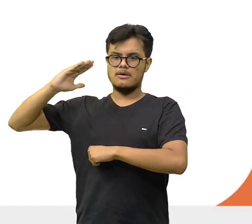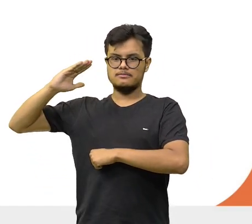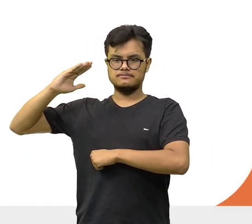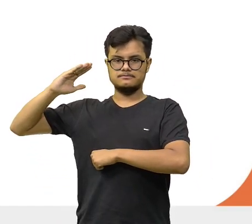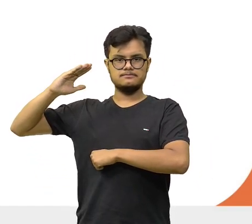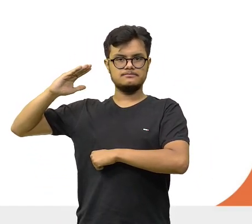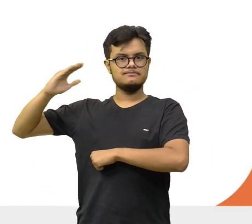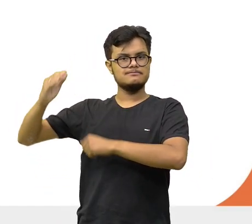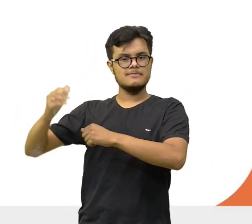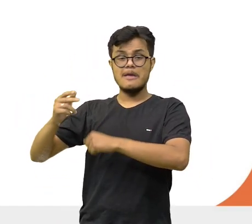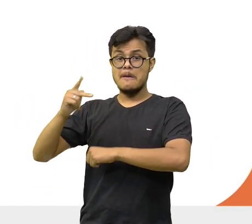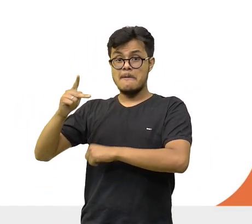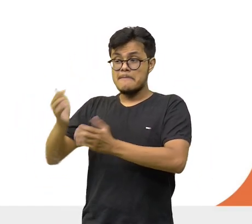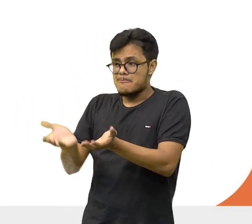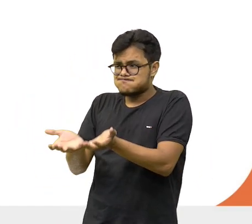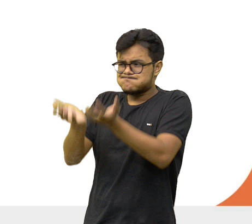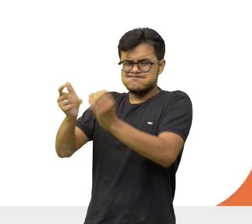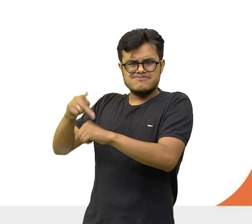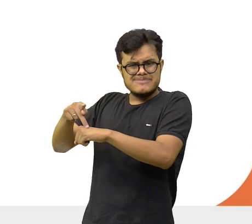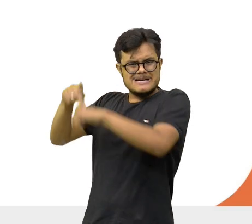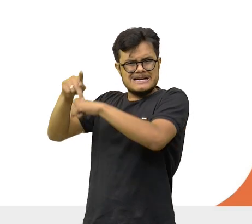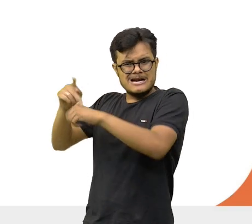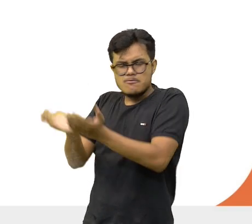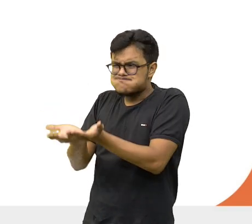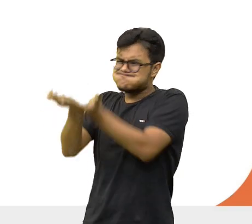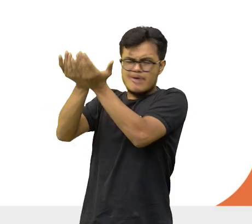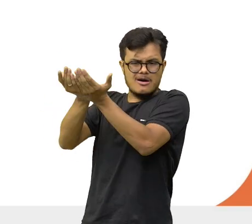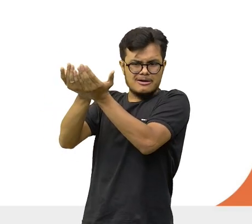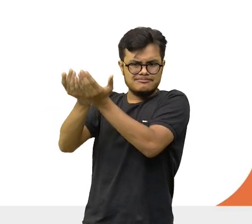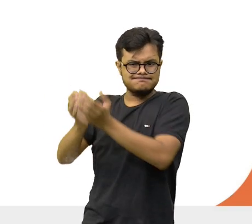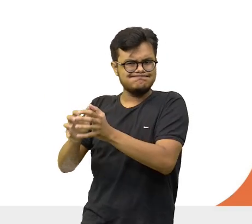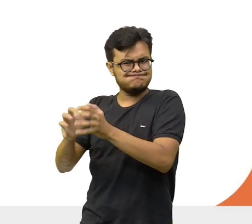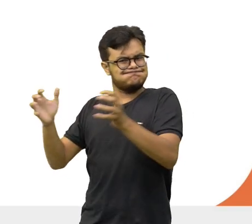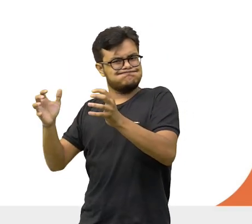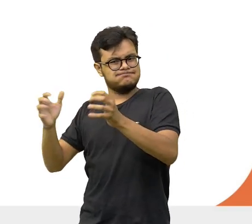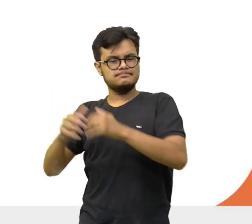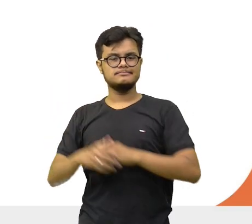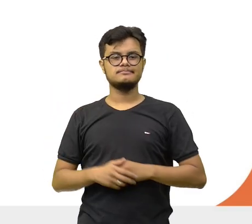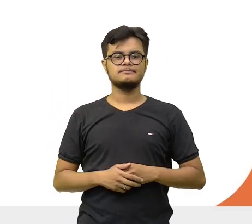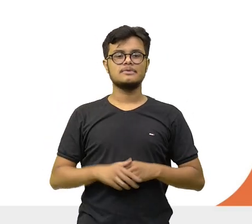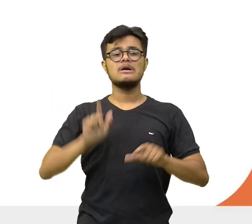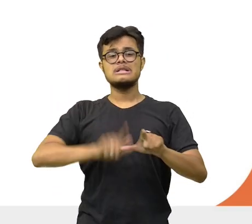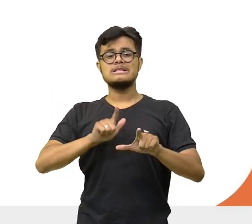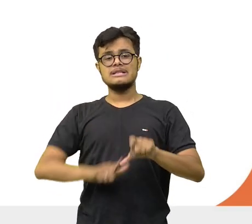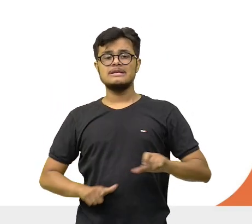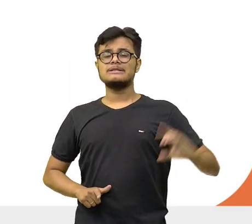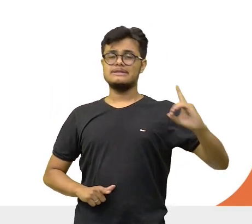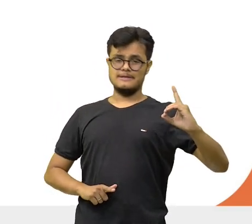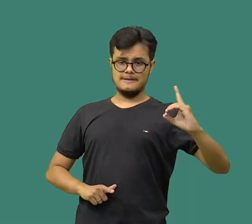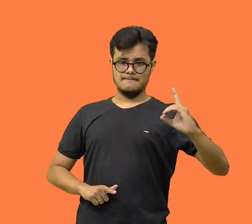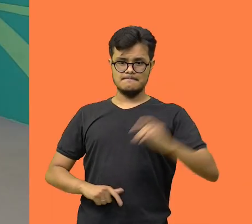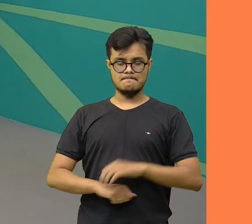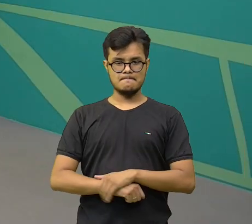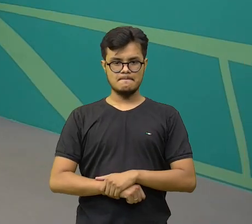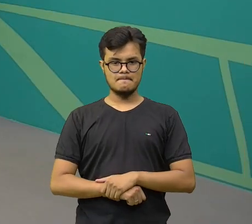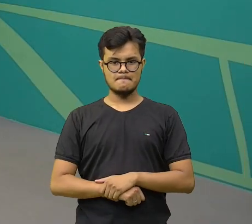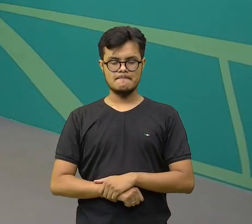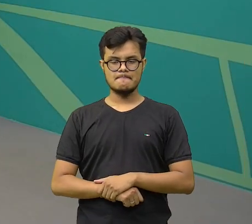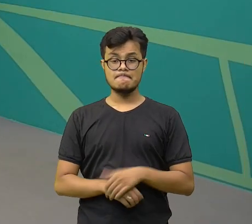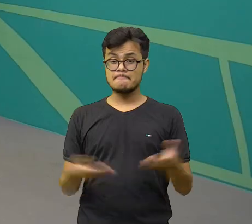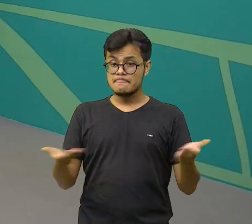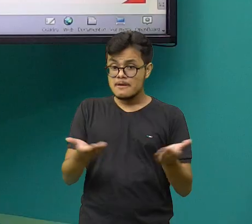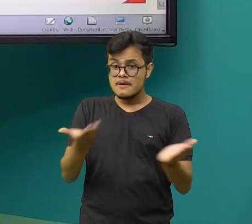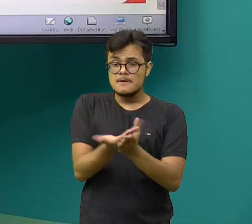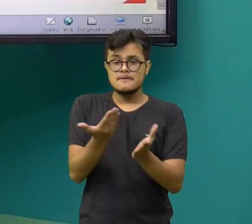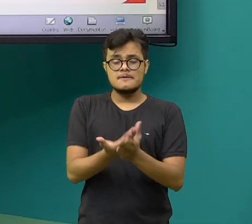em consequência, maior temperatura. O que me dá para essa alternativa aí a letra D. E na aula de